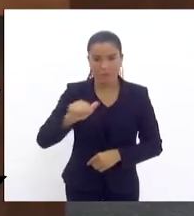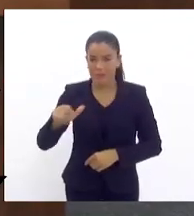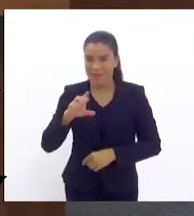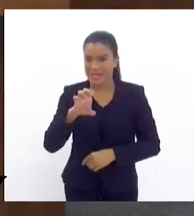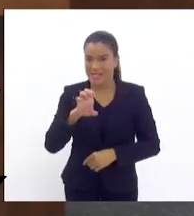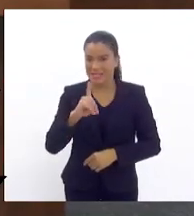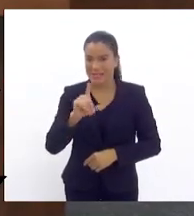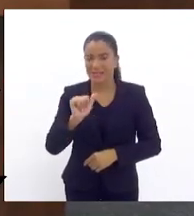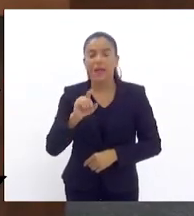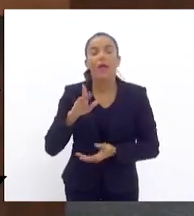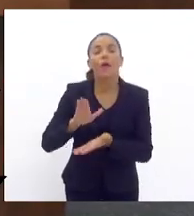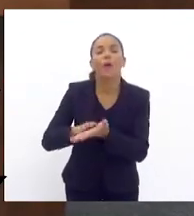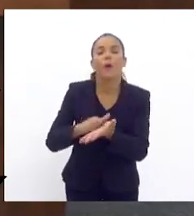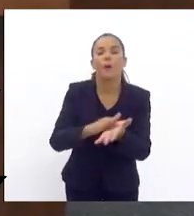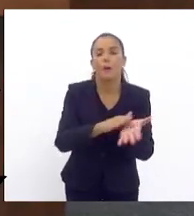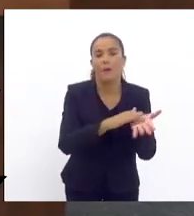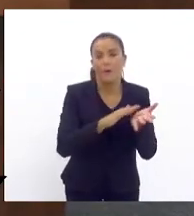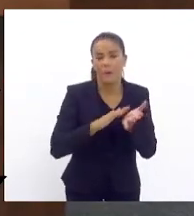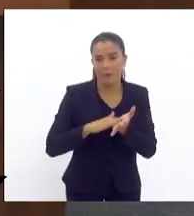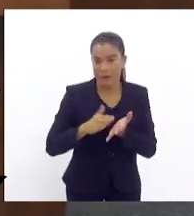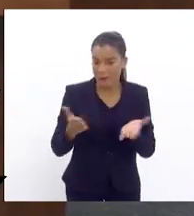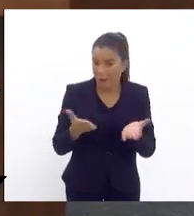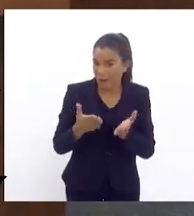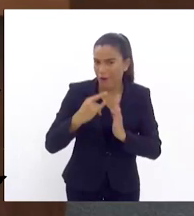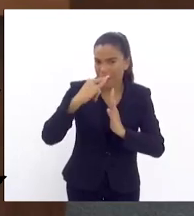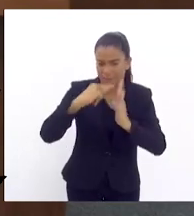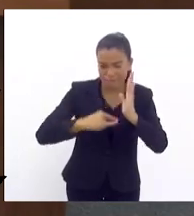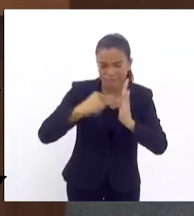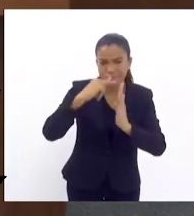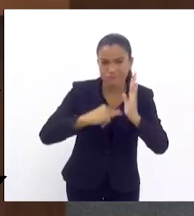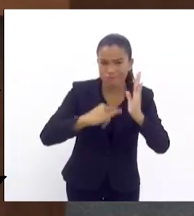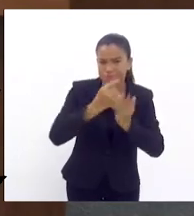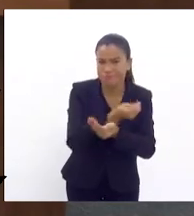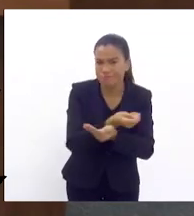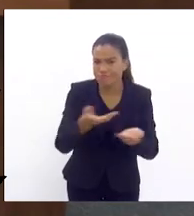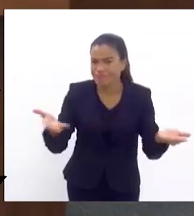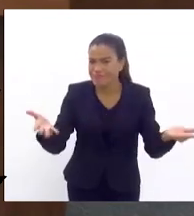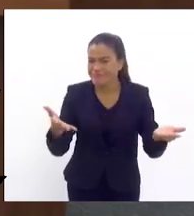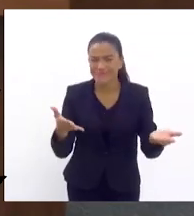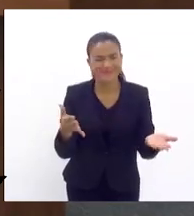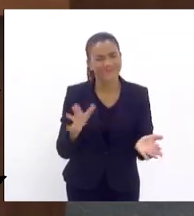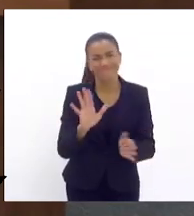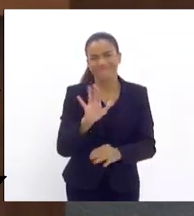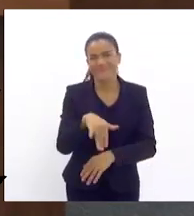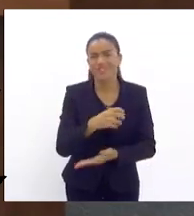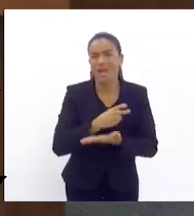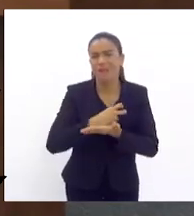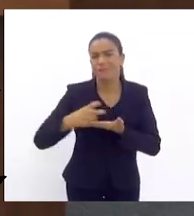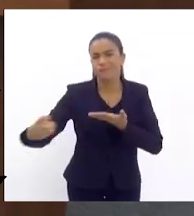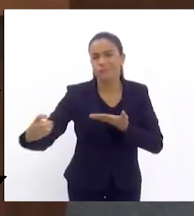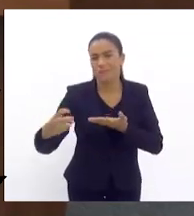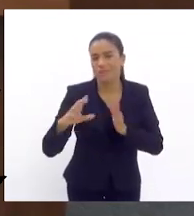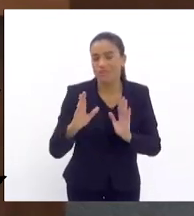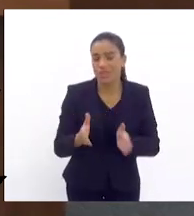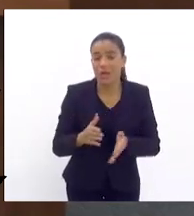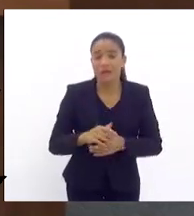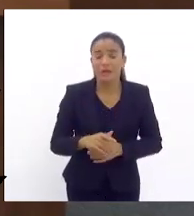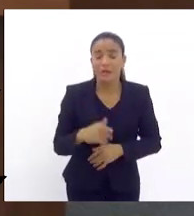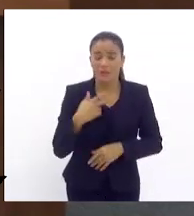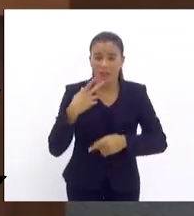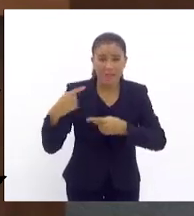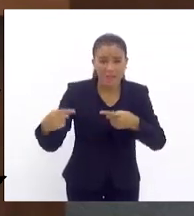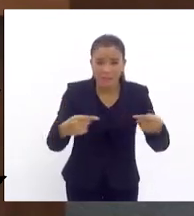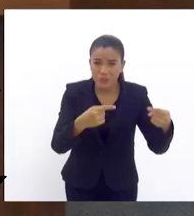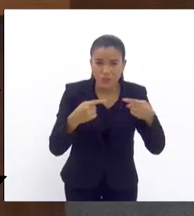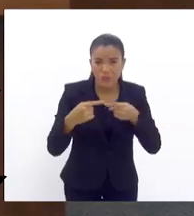aqui, é cobrar. Então, está chegando a cobrança de um modelo tarifário que é falido. Isso precisa ser discutido. E quando eu faço a discussão, eu não faço a discussão